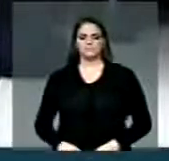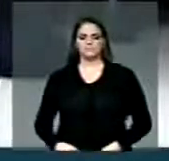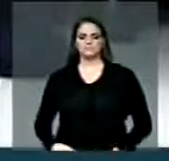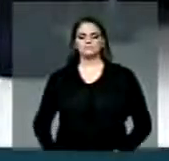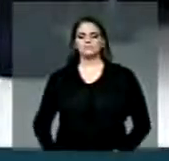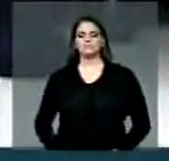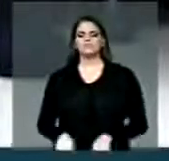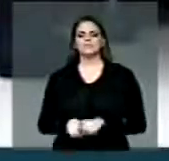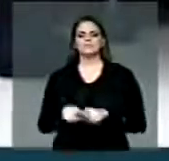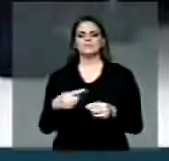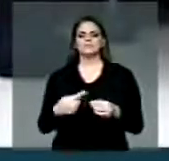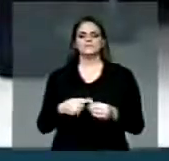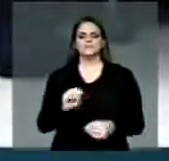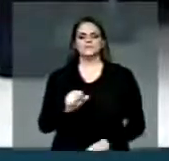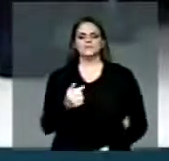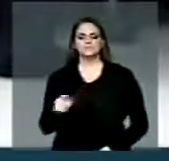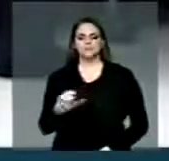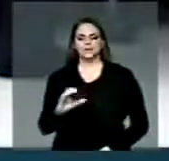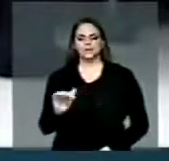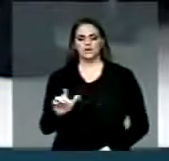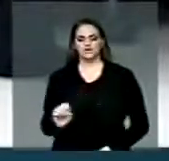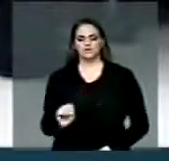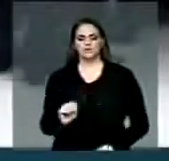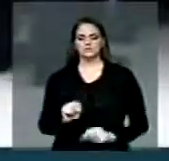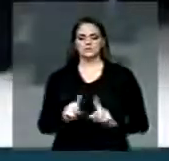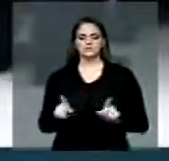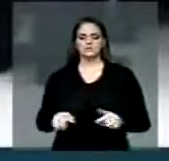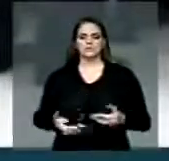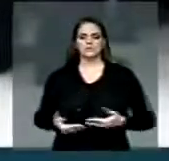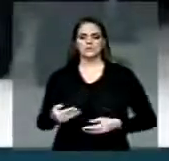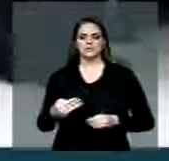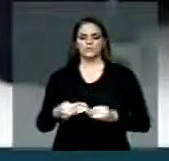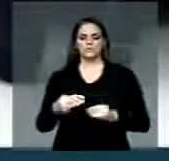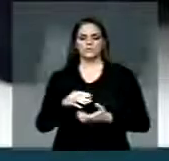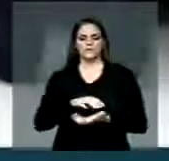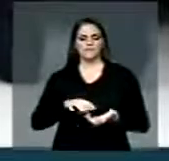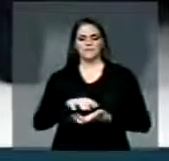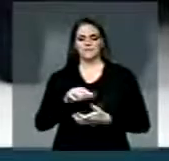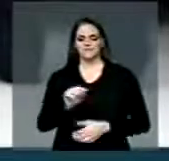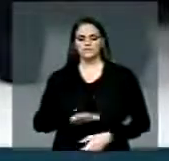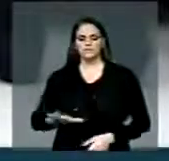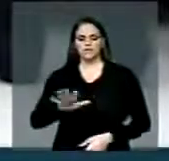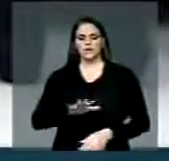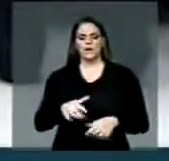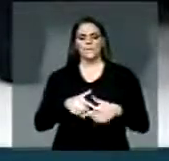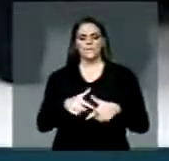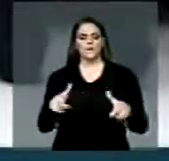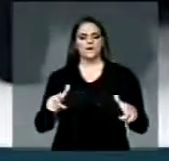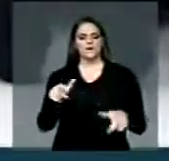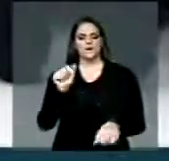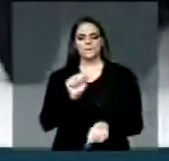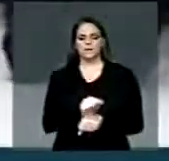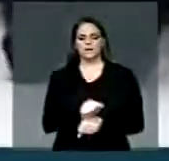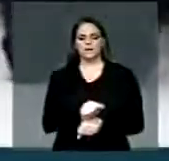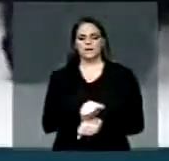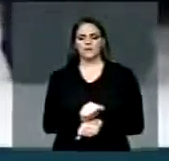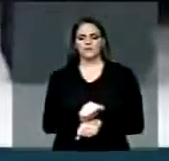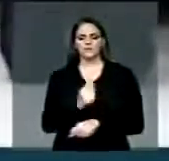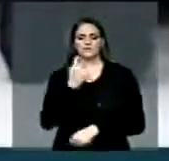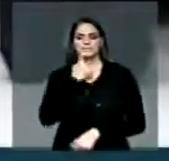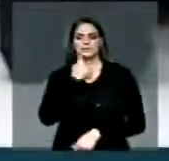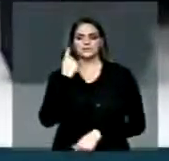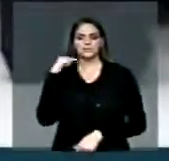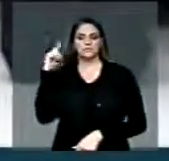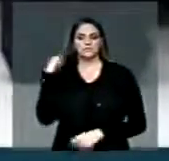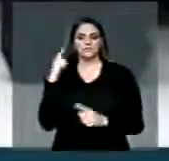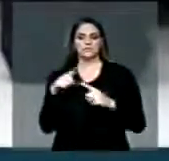na cidade de São Carlos, onde os servidores municipais estão em greve geral. A maioria dos setores está paralisada. Na última sexta-feira, foi uma